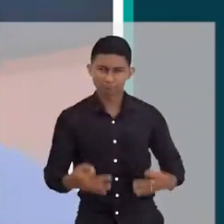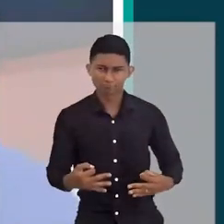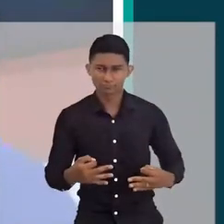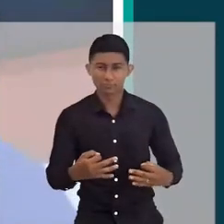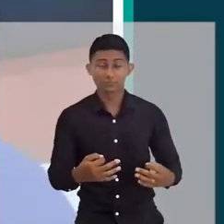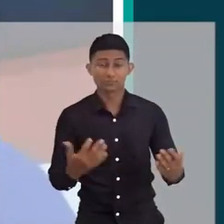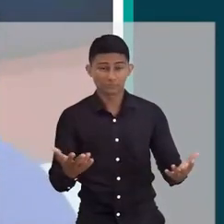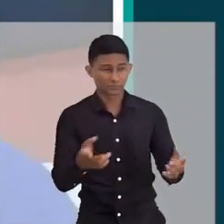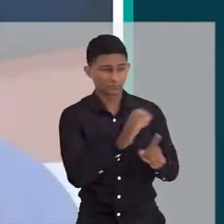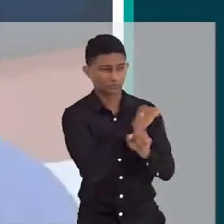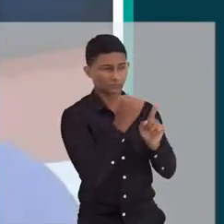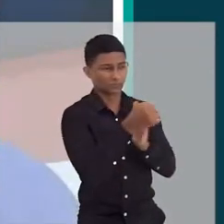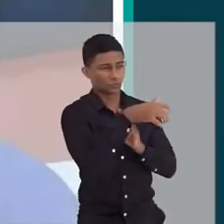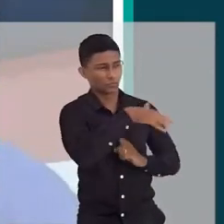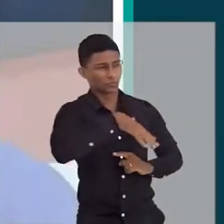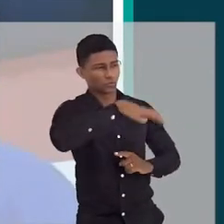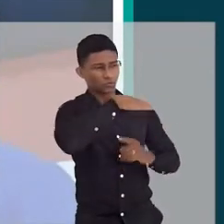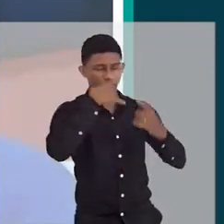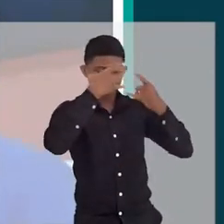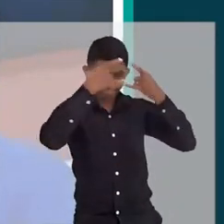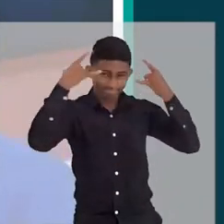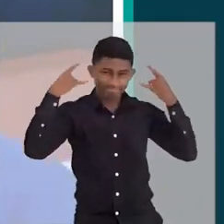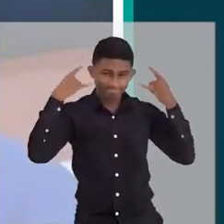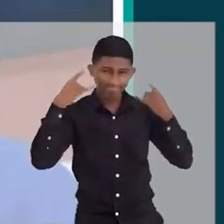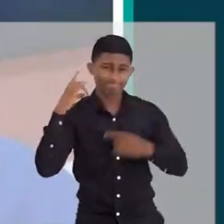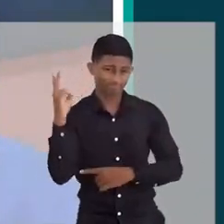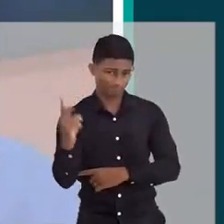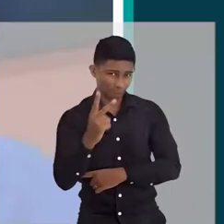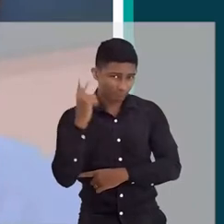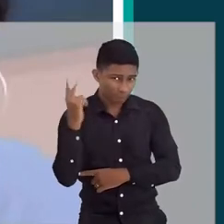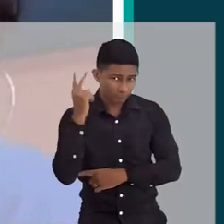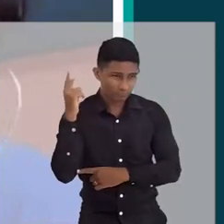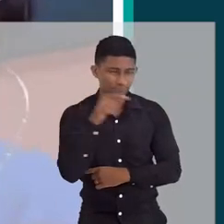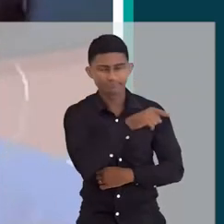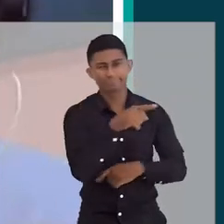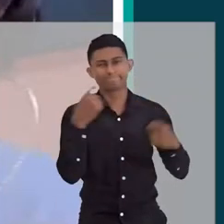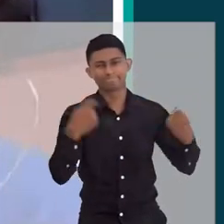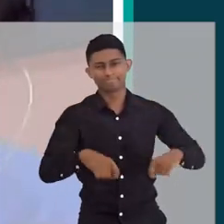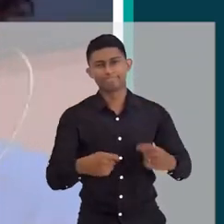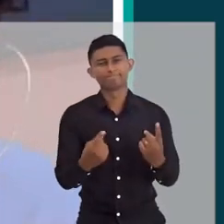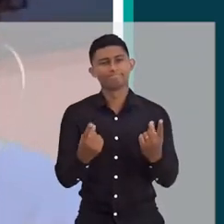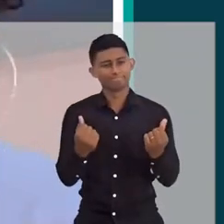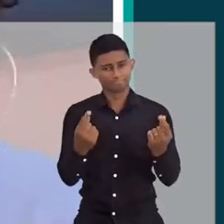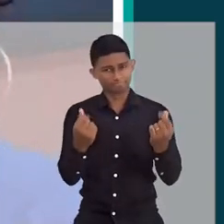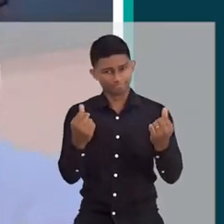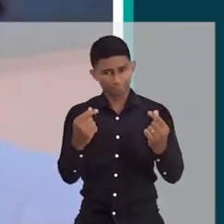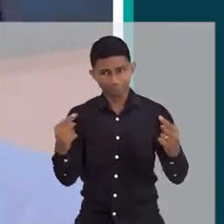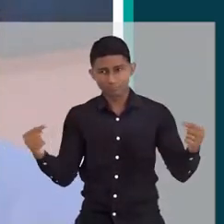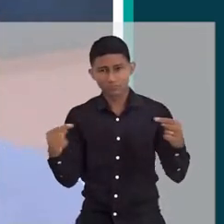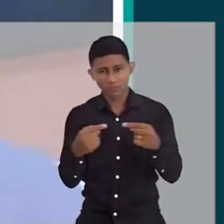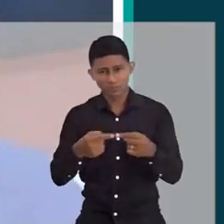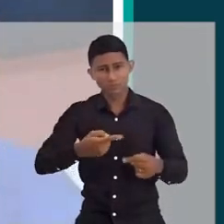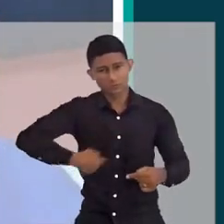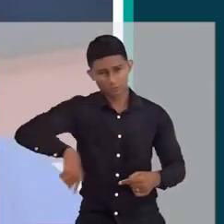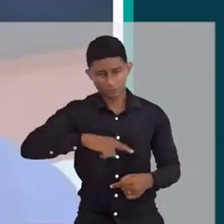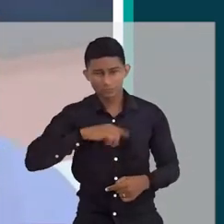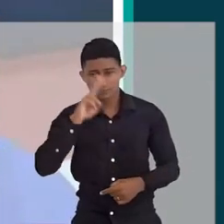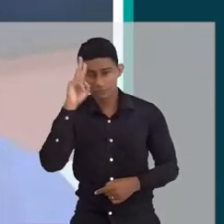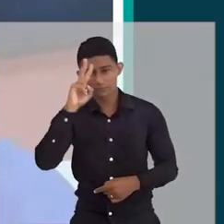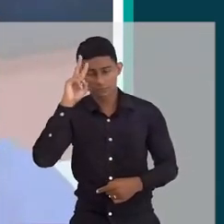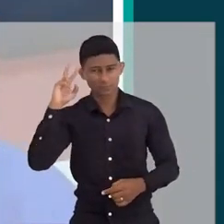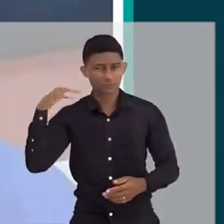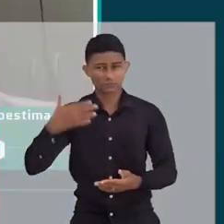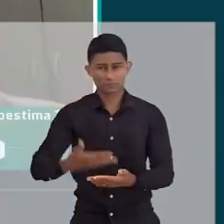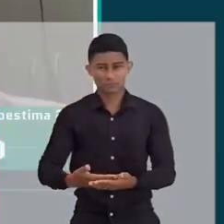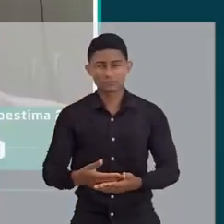E numa sociedade capitalista, esse valor tem que ter um preço condizente com a nossa